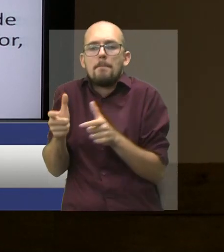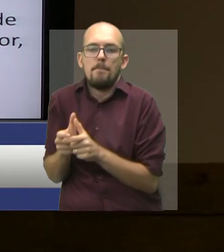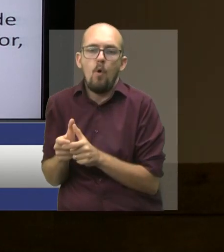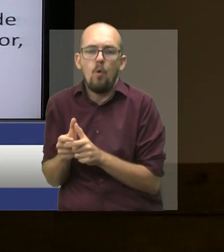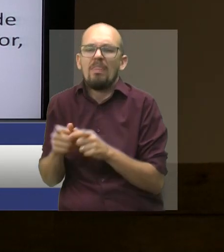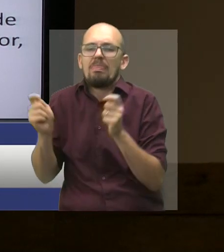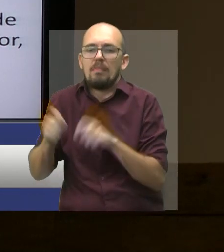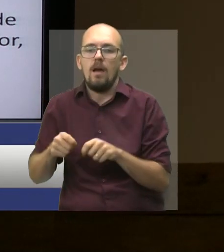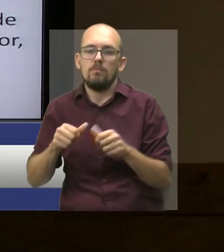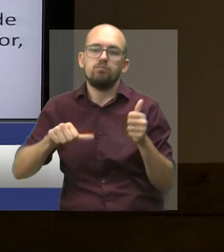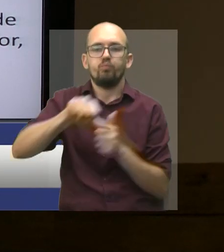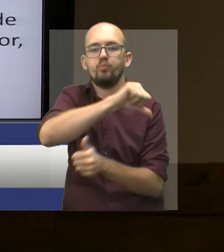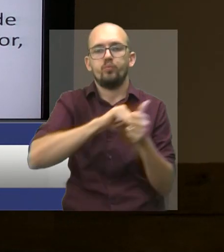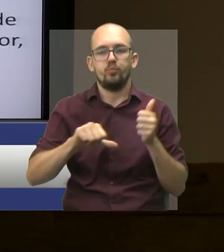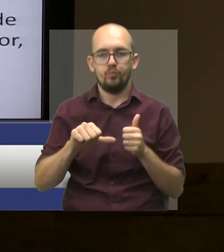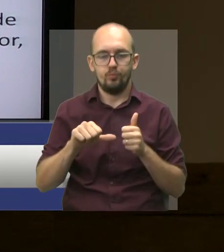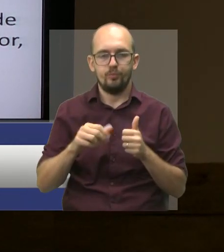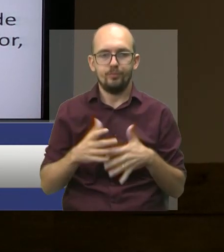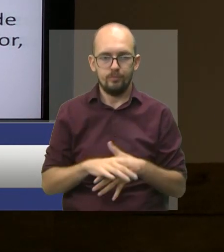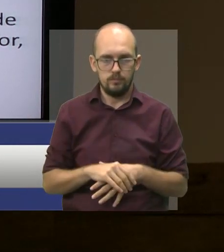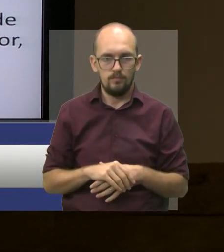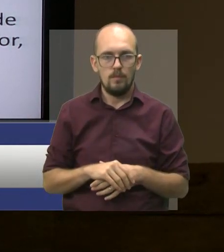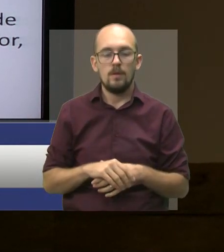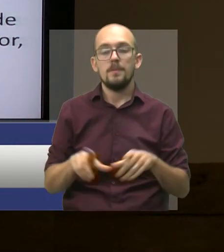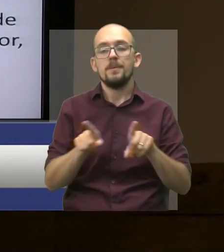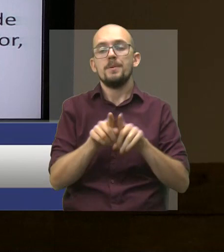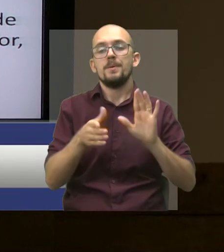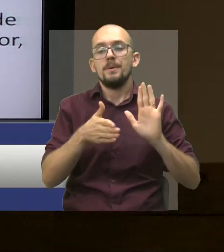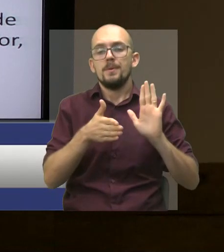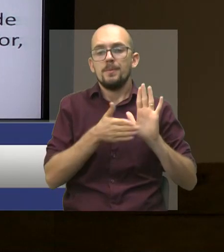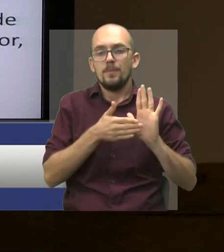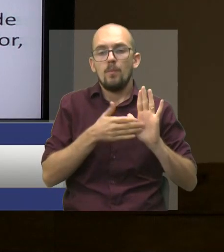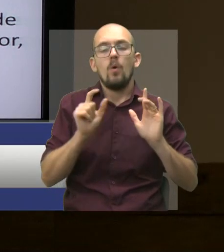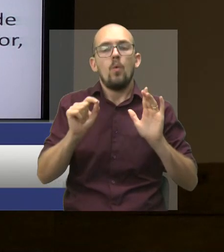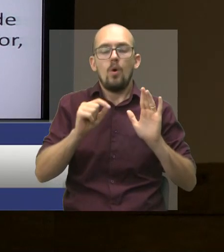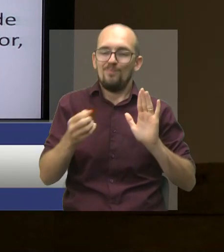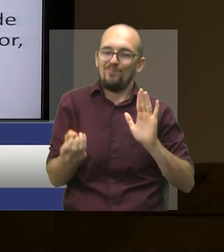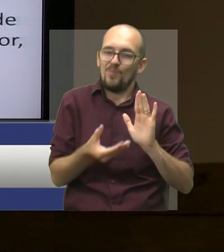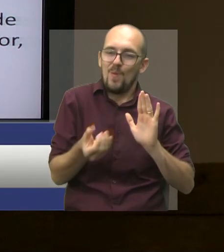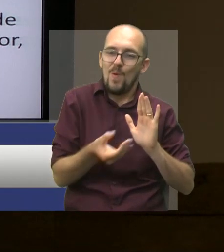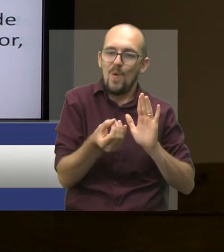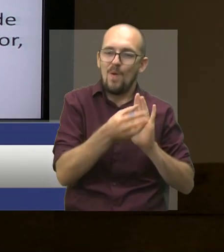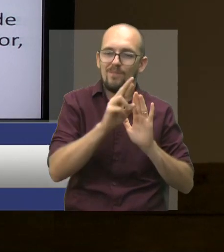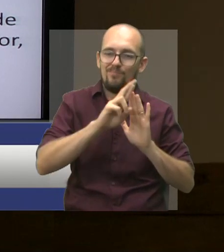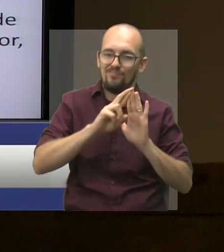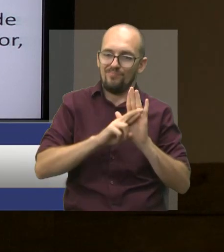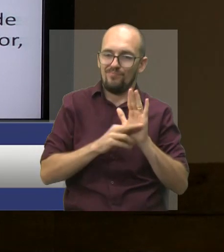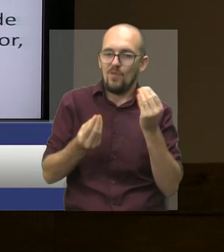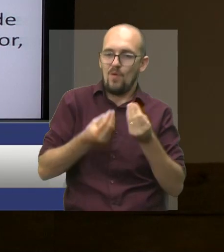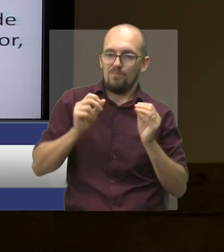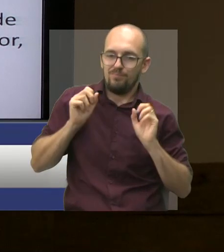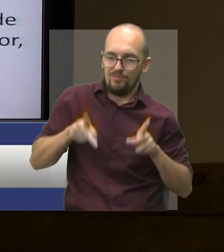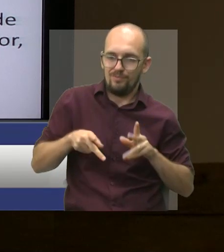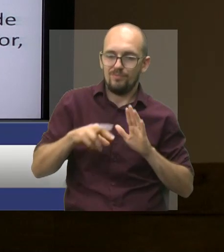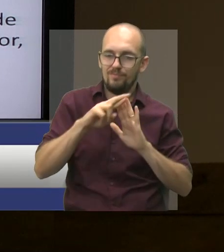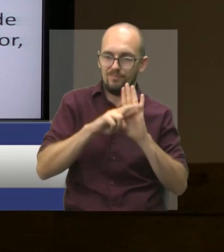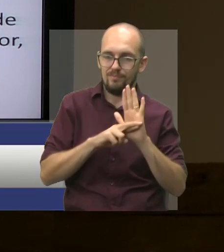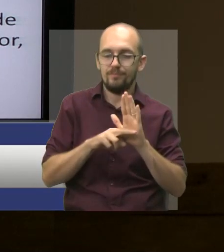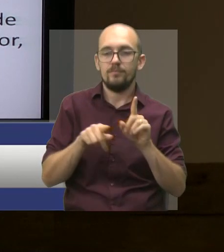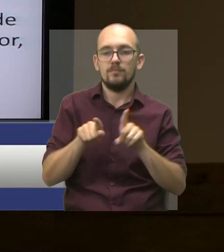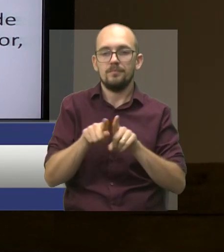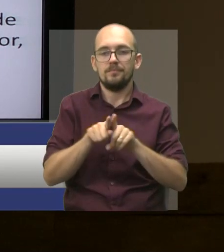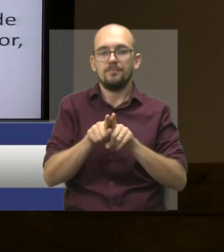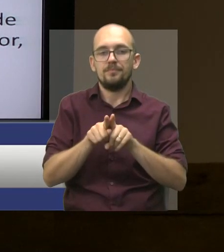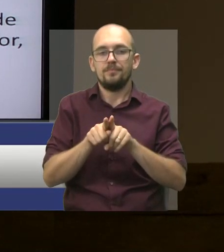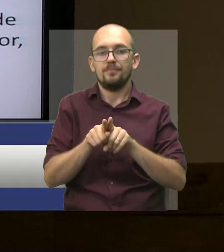Além da proposta da emenda à Constituição estar prevendo novas regras para esses benefícios, em razão do direito